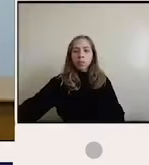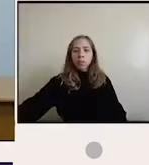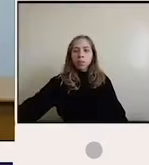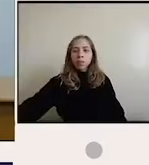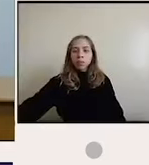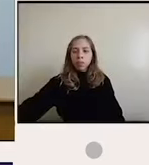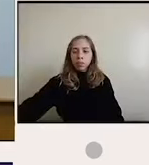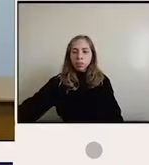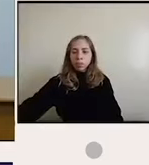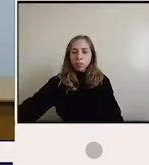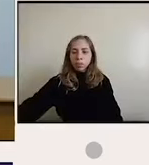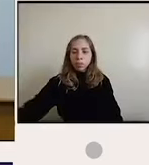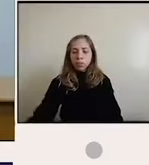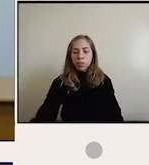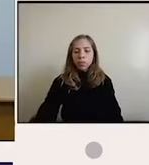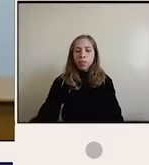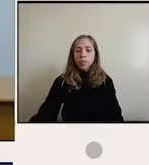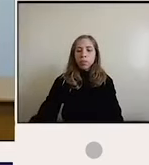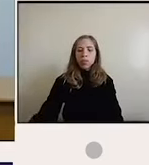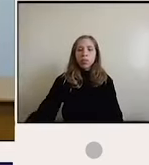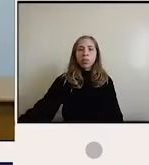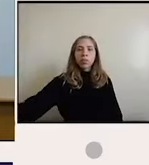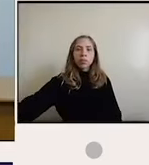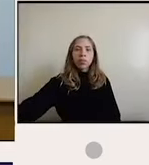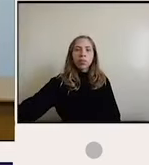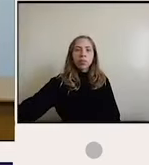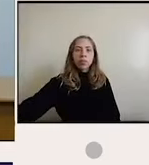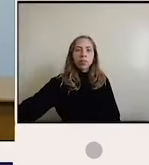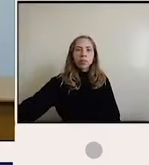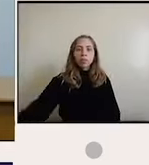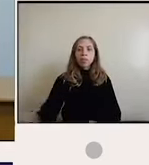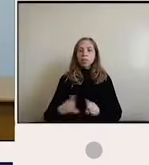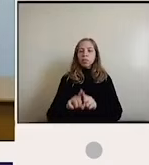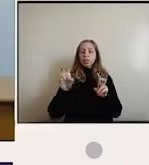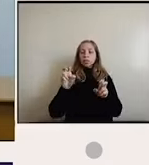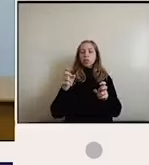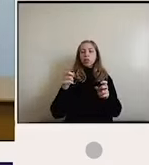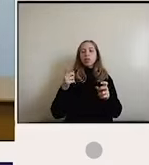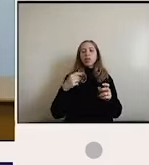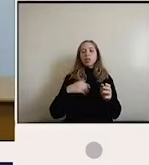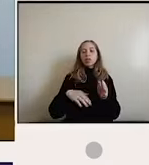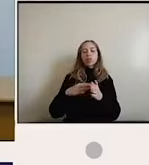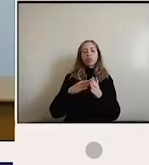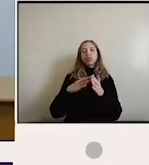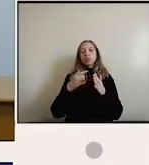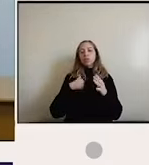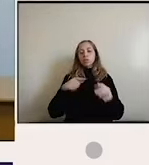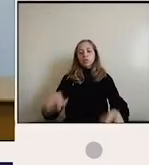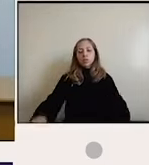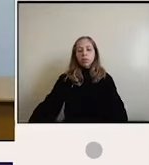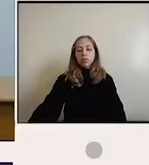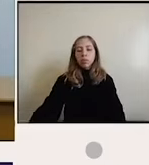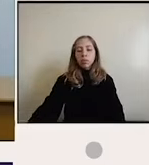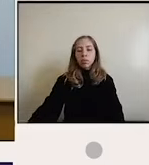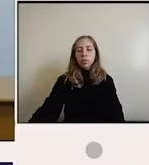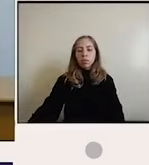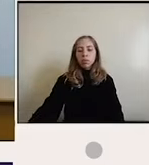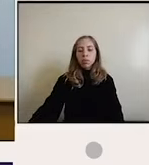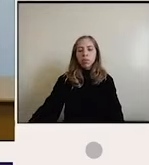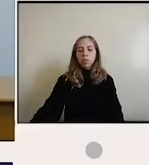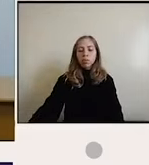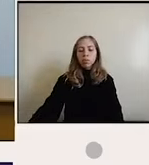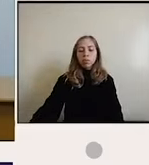sobre os desafios, né? É um painel sobre os desafios para o reconhecimento da relação entre